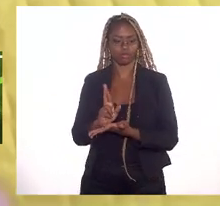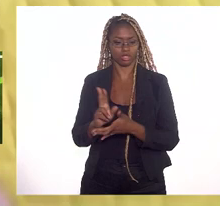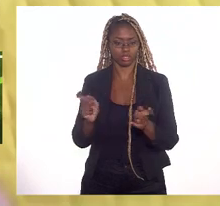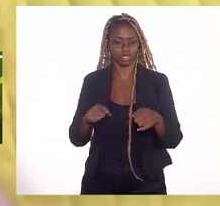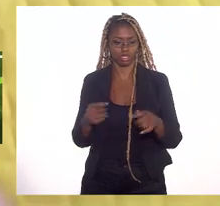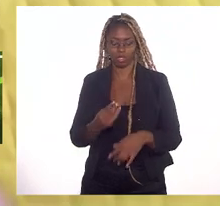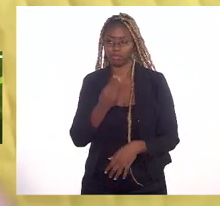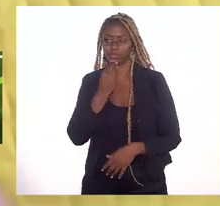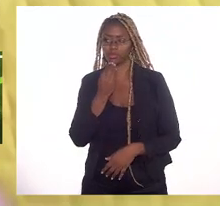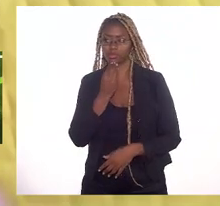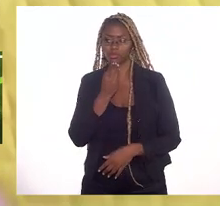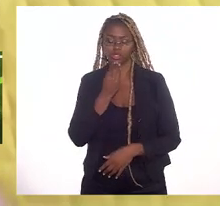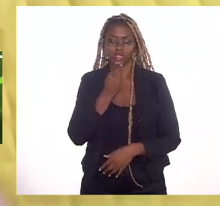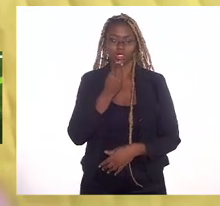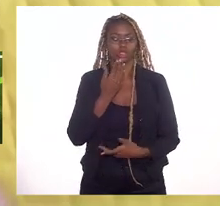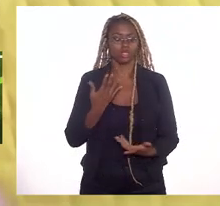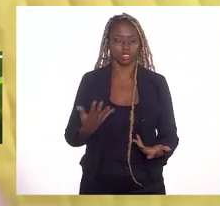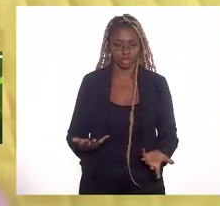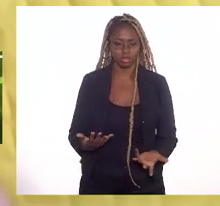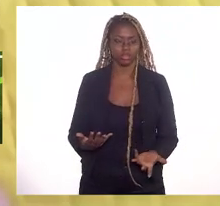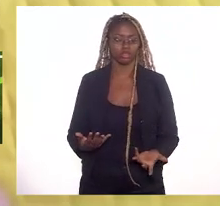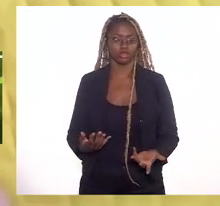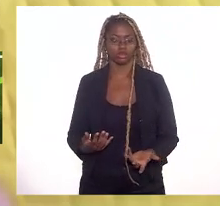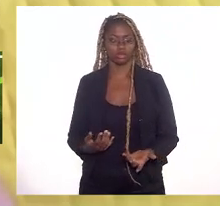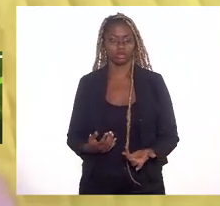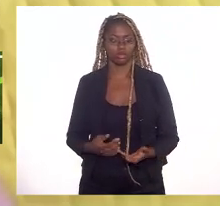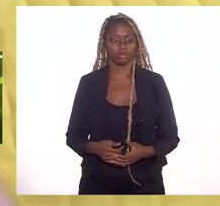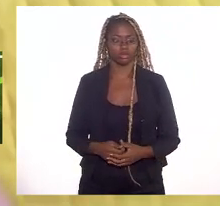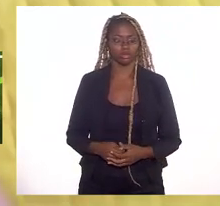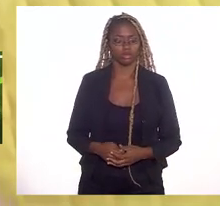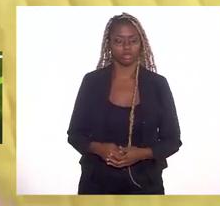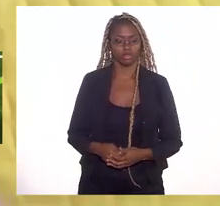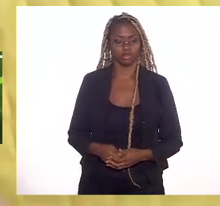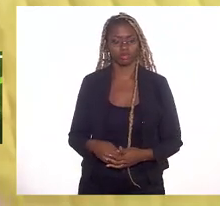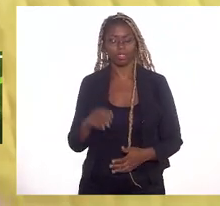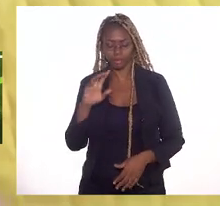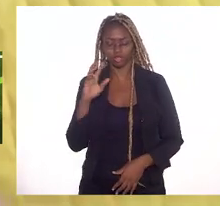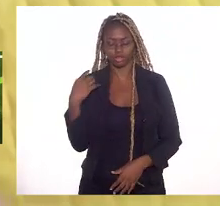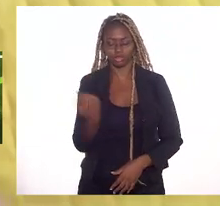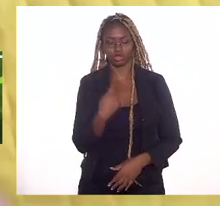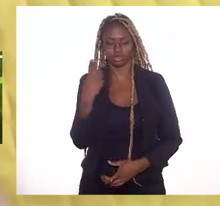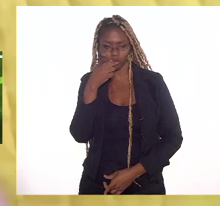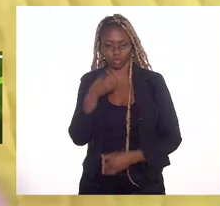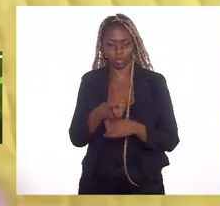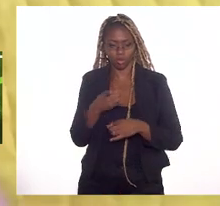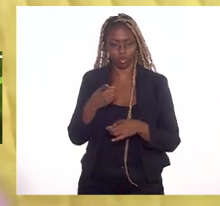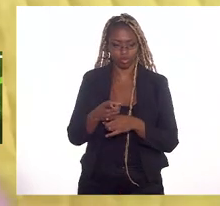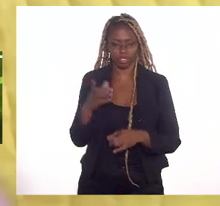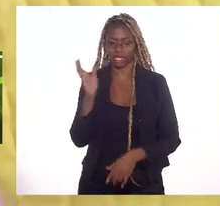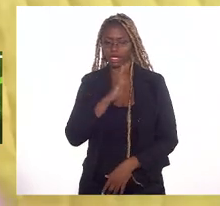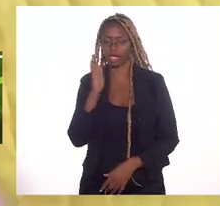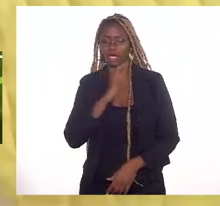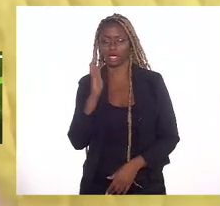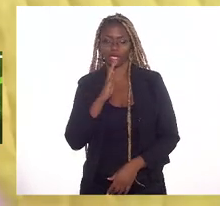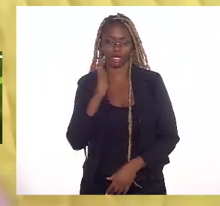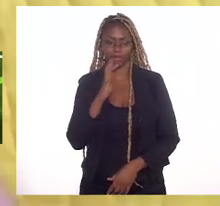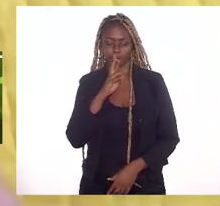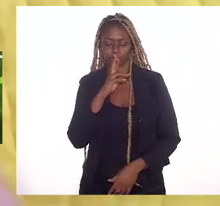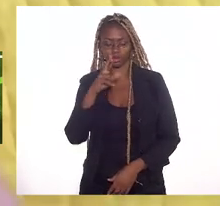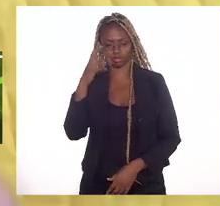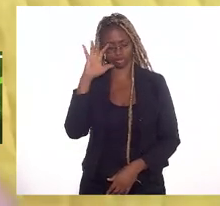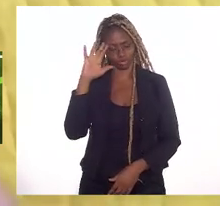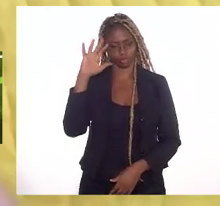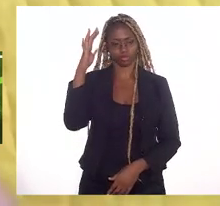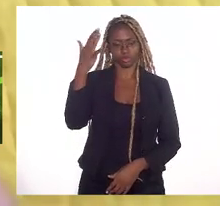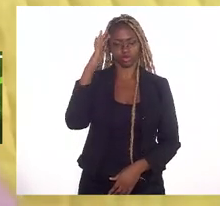para atender esses pacientes e direcioná-los, enfim, para o diagnóstico precoce, tratamento precoce, e com isso